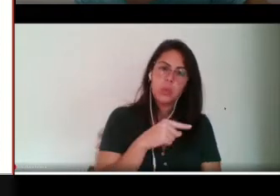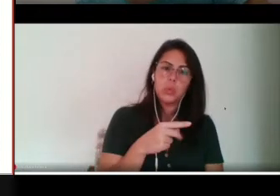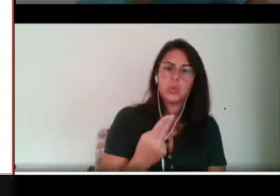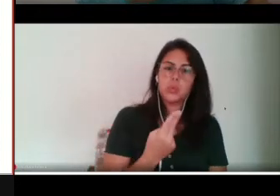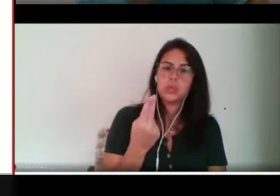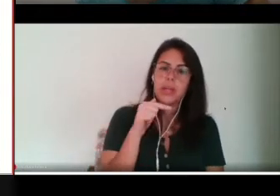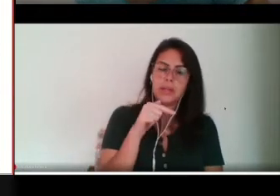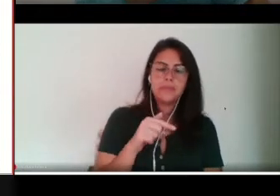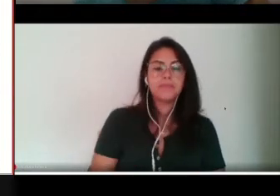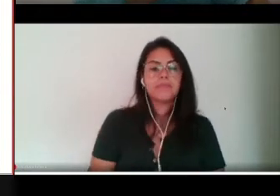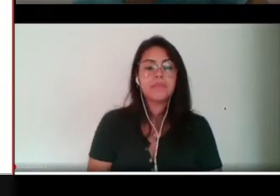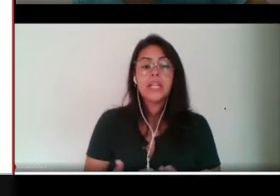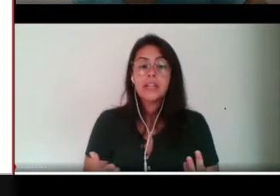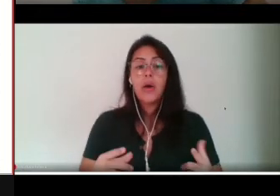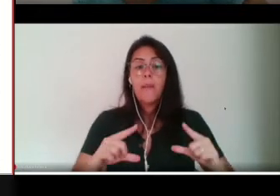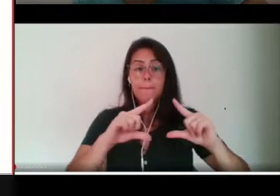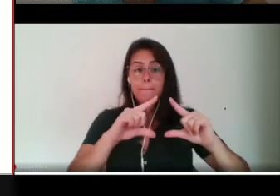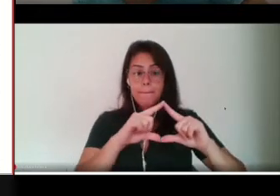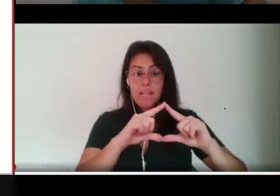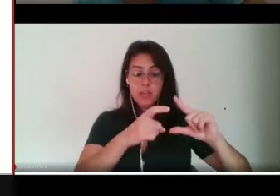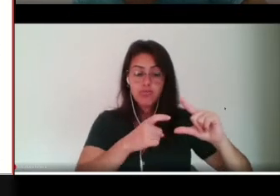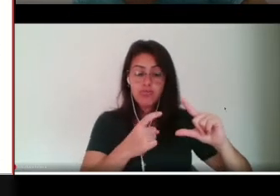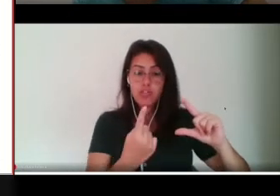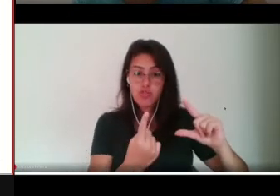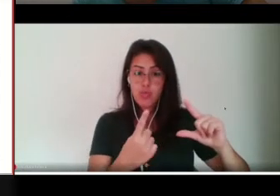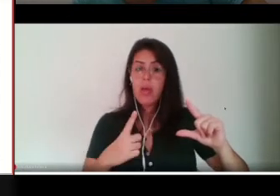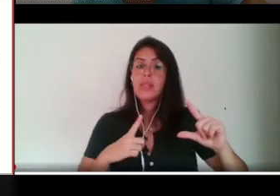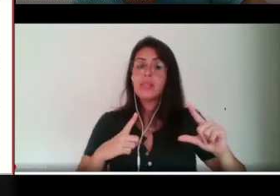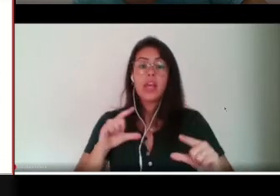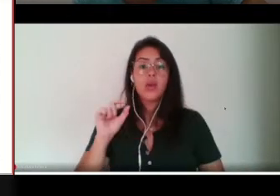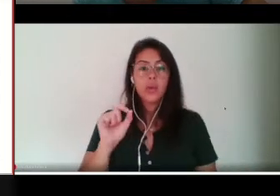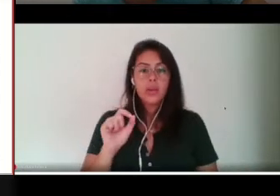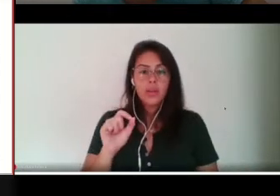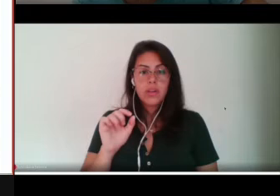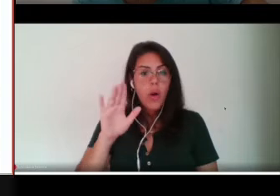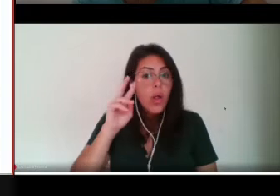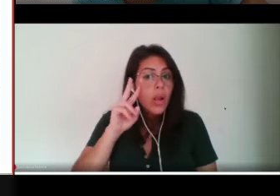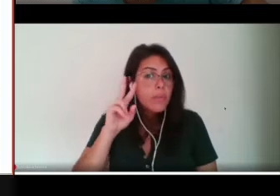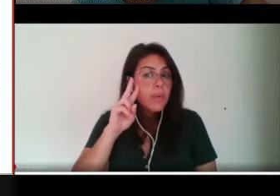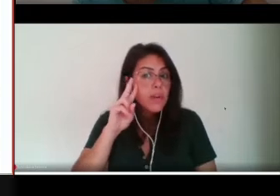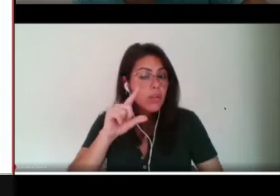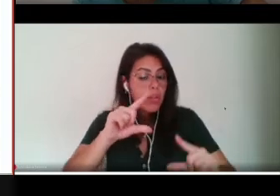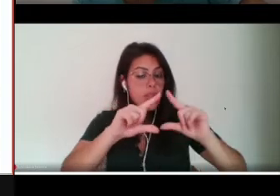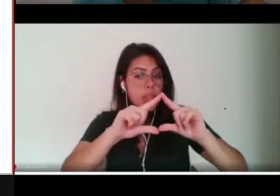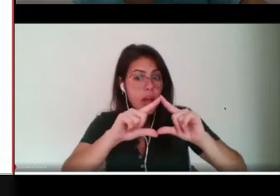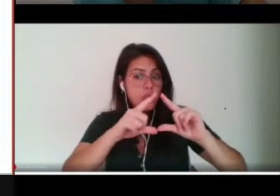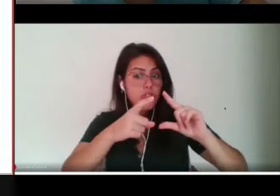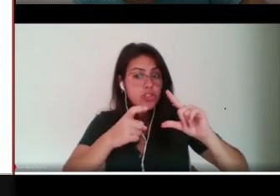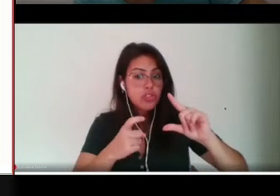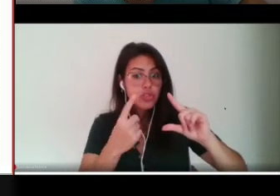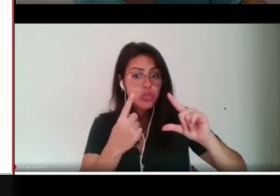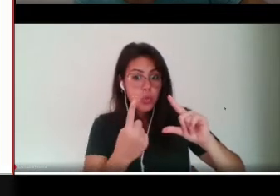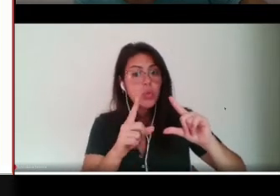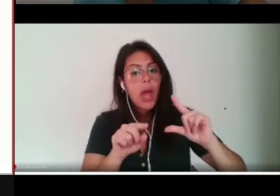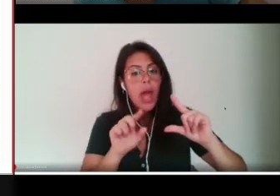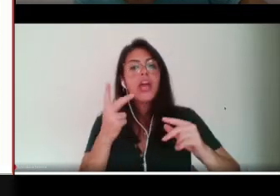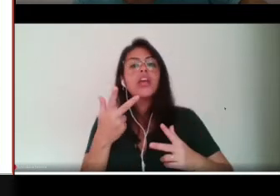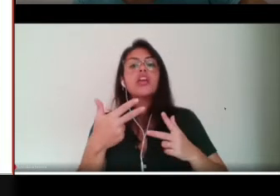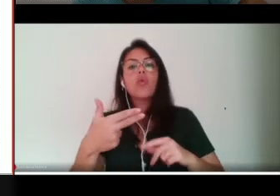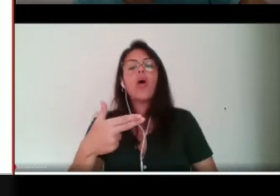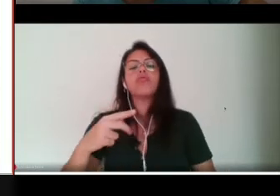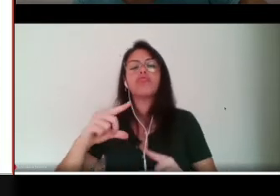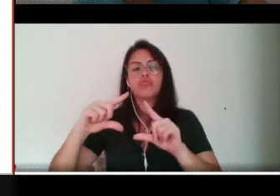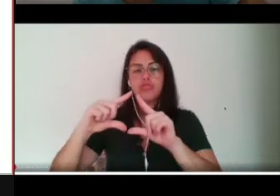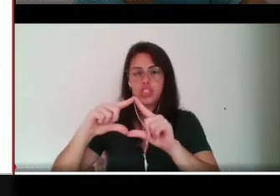eu tenho a equação de posição, lembrando que ΔX1 vai ser igual a um x menos x0, né? Onde x0 é igual a